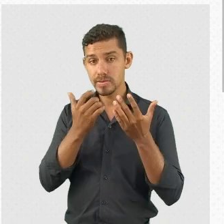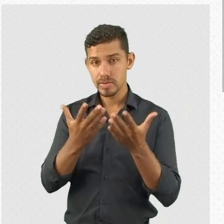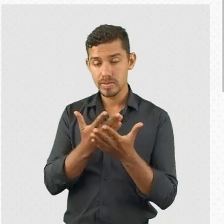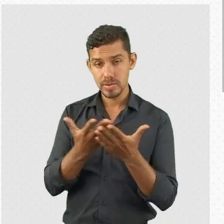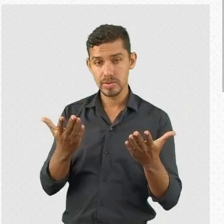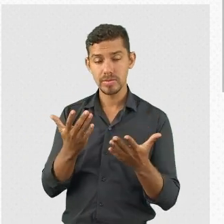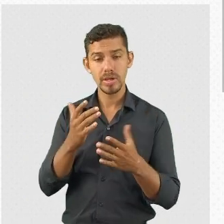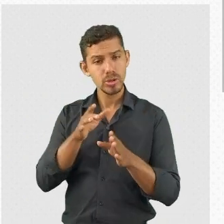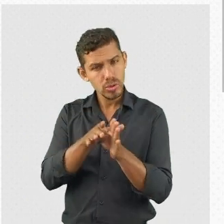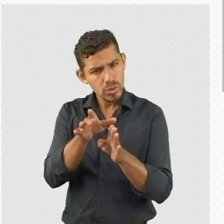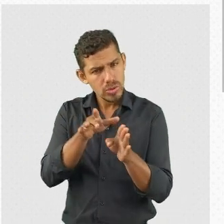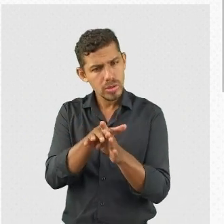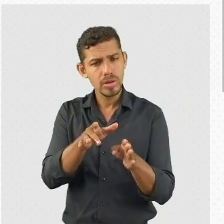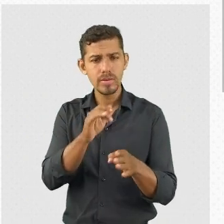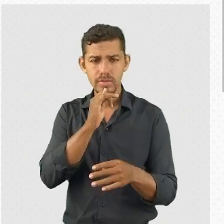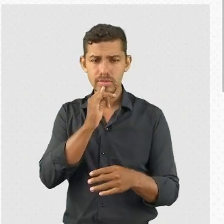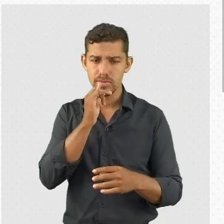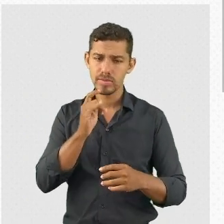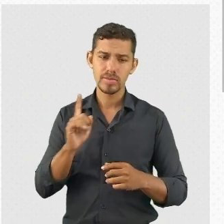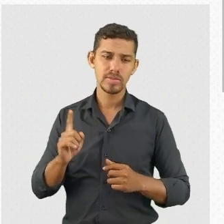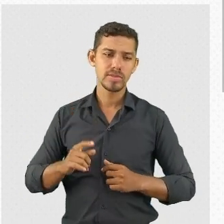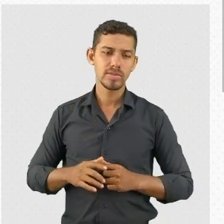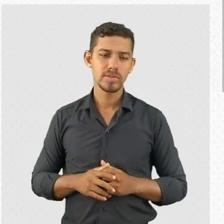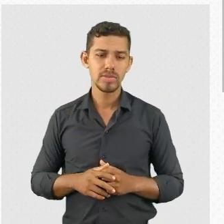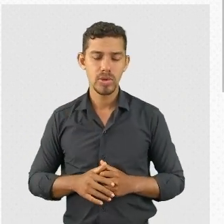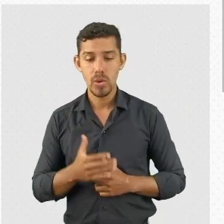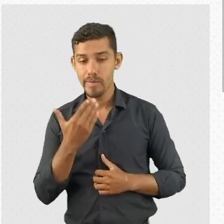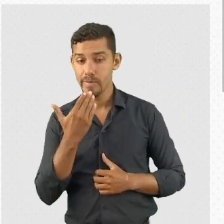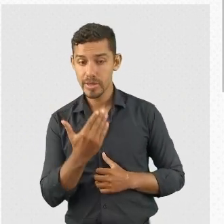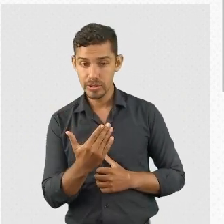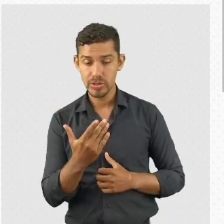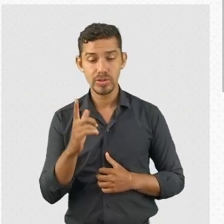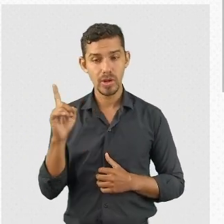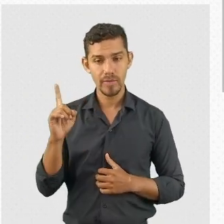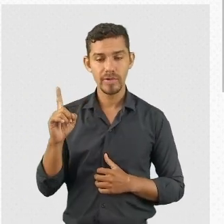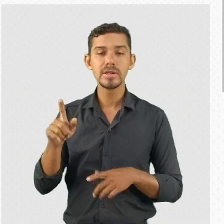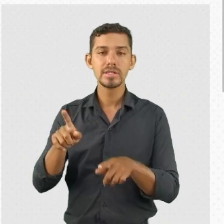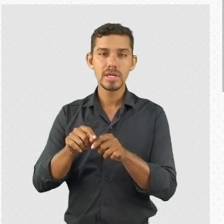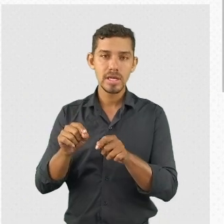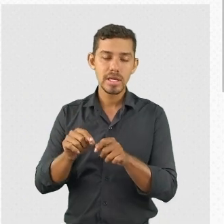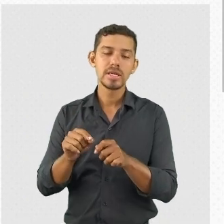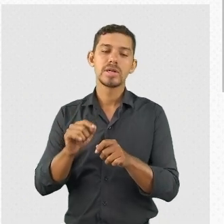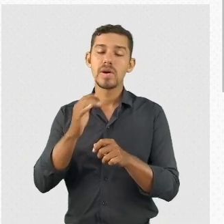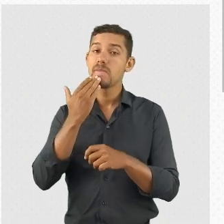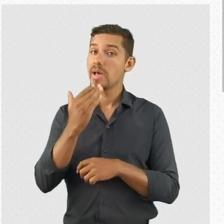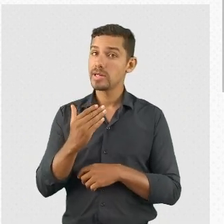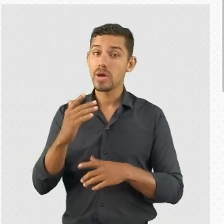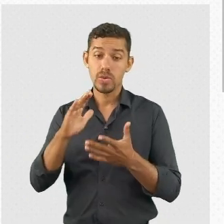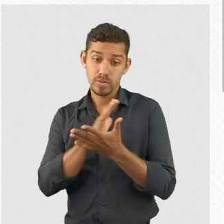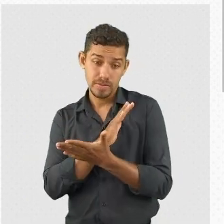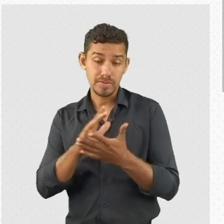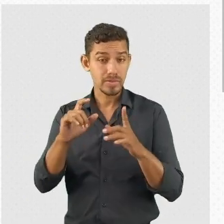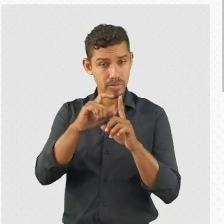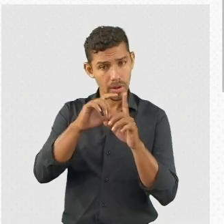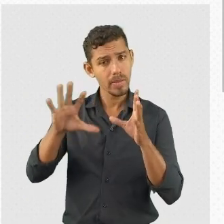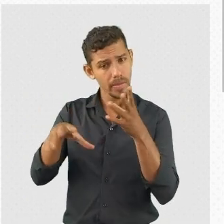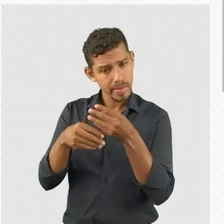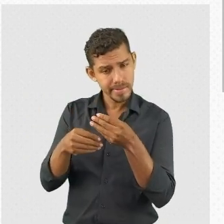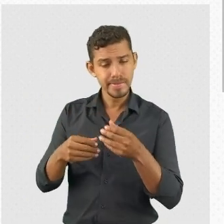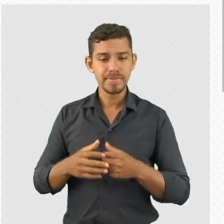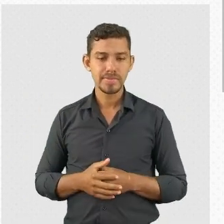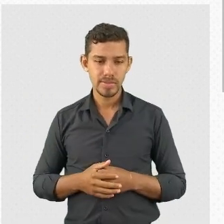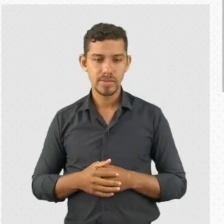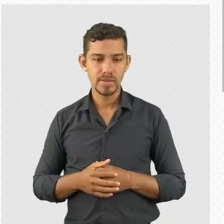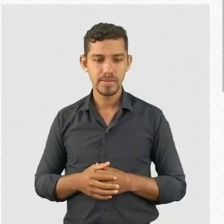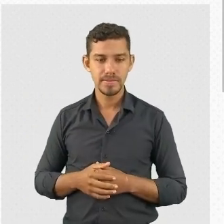uma instrução. Request, que seria o pedido. E aí, para você fazer pedido, tem algumas palavrinhas que a gente pode acrescentar